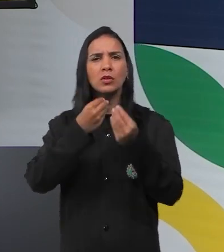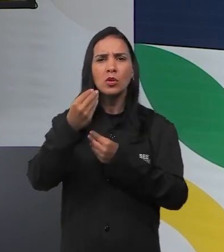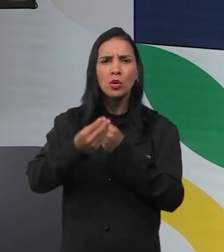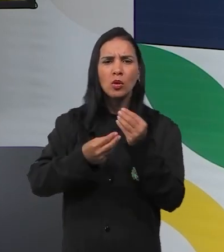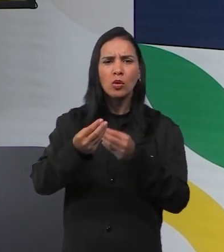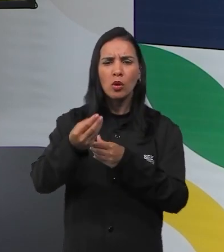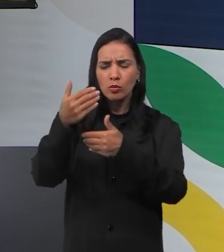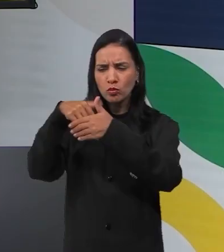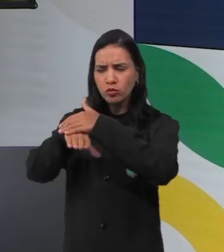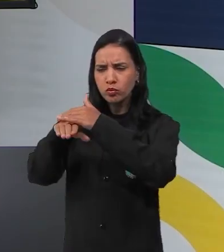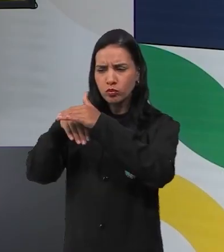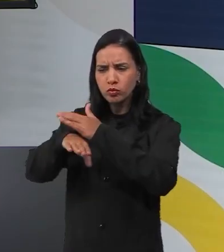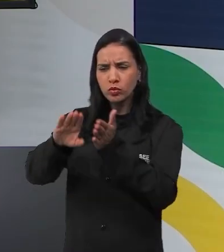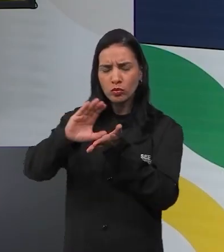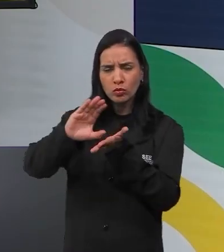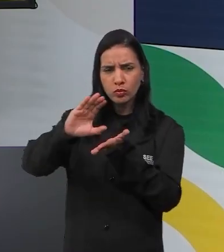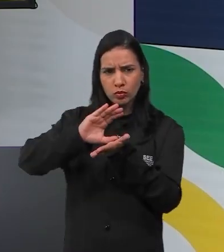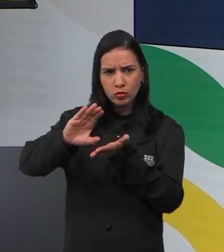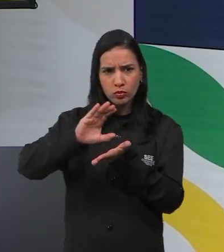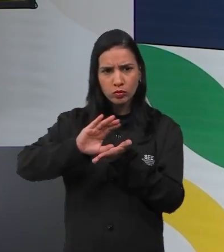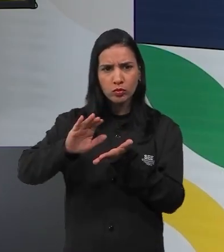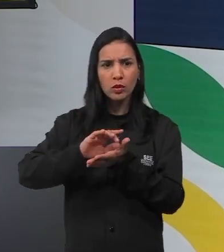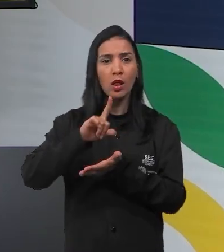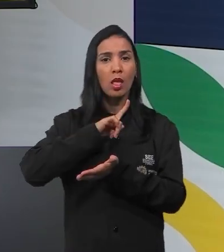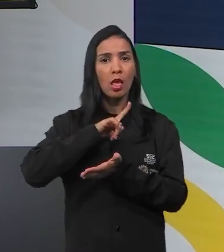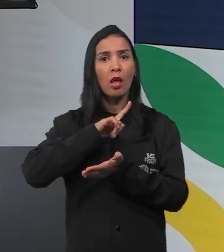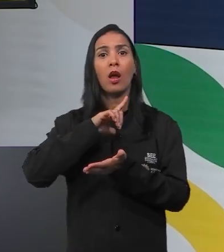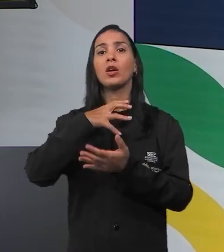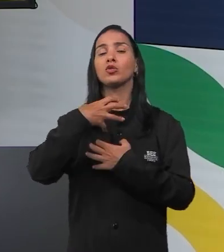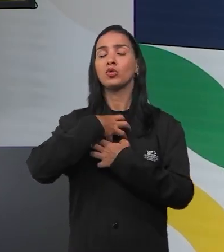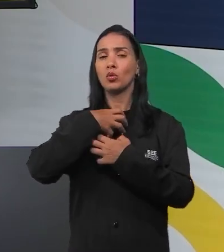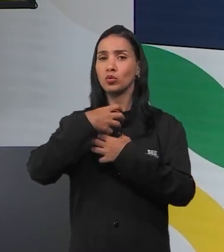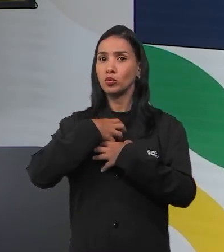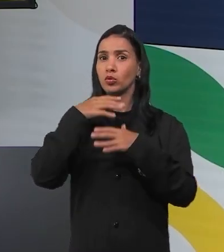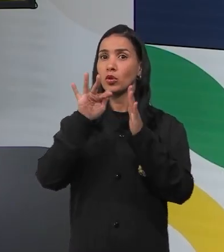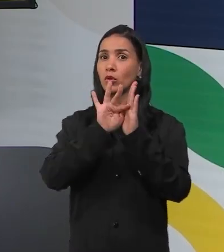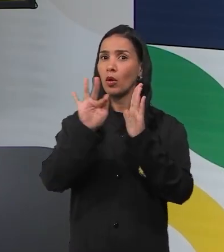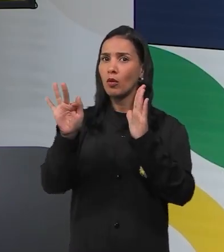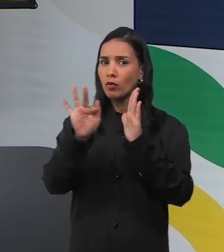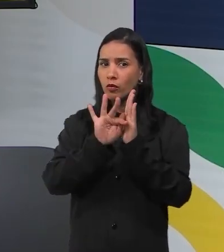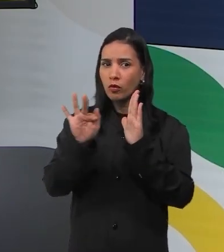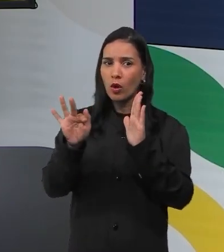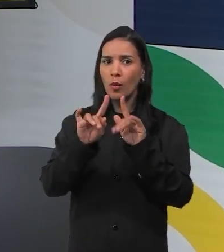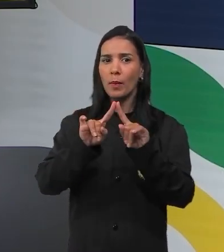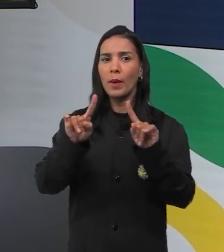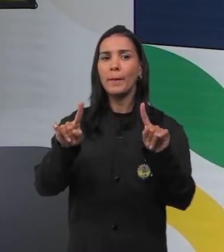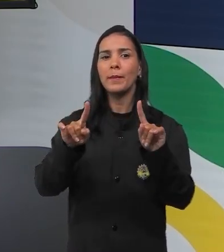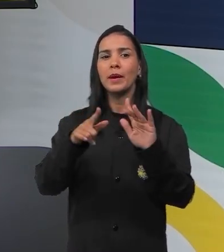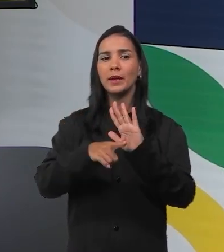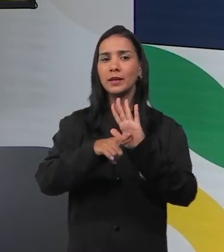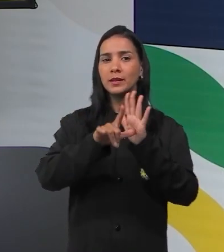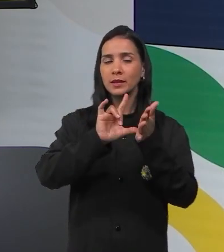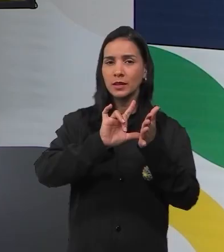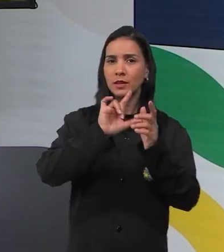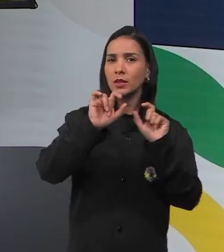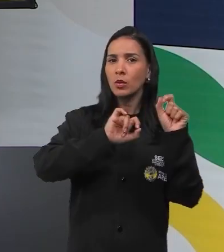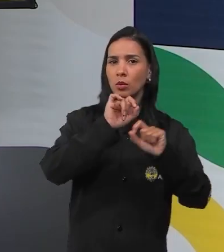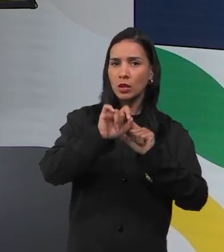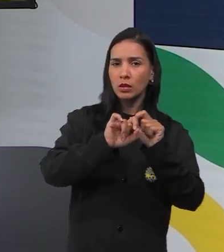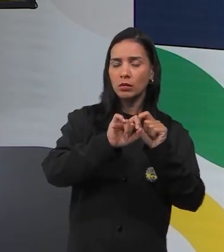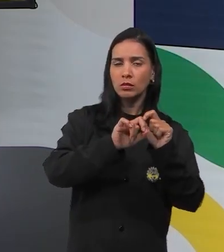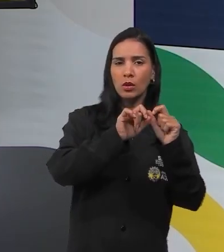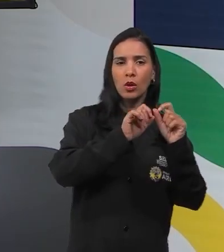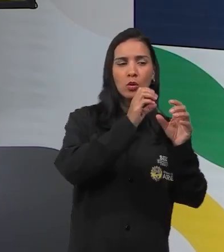aplicar aquela fórmula da soma dos termos de uma progressão aritmética. Eu pego o primeiro mais o último, multiplico